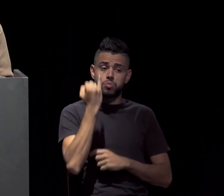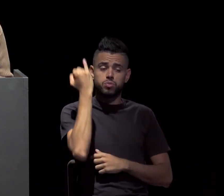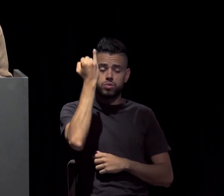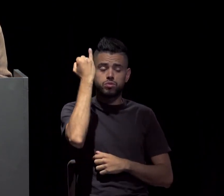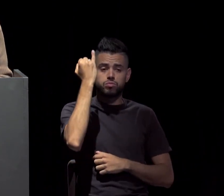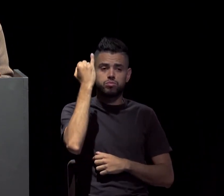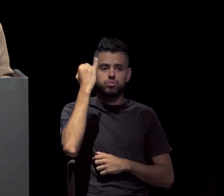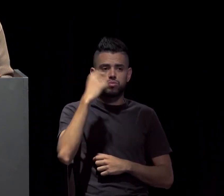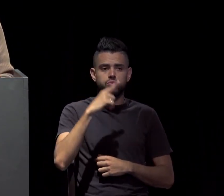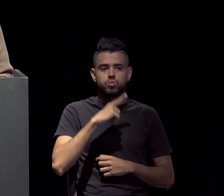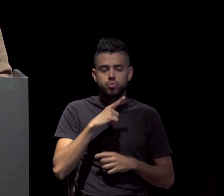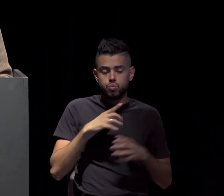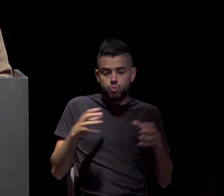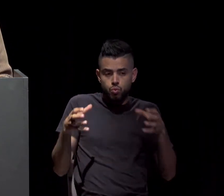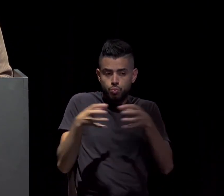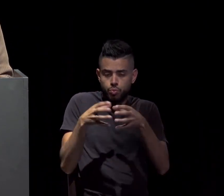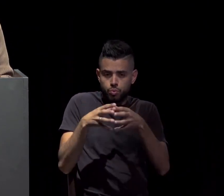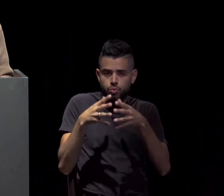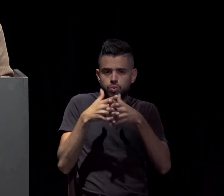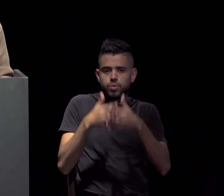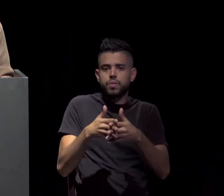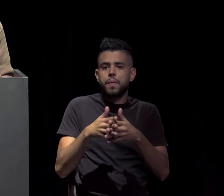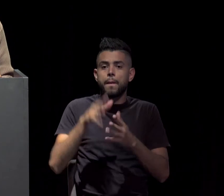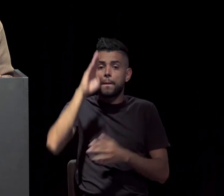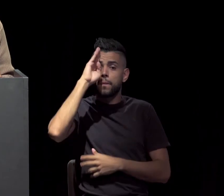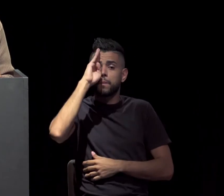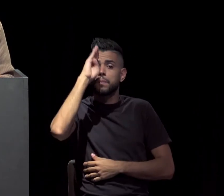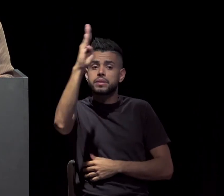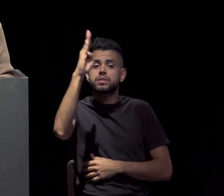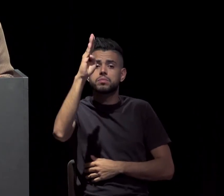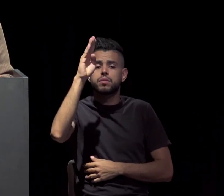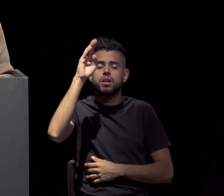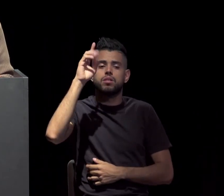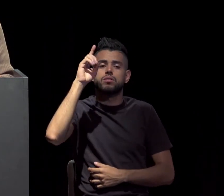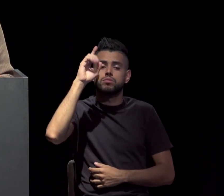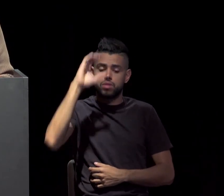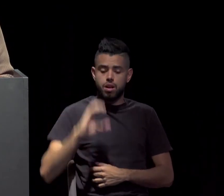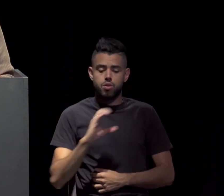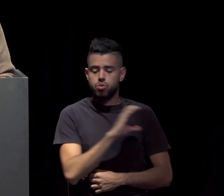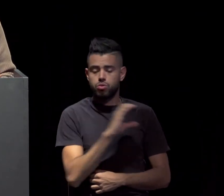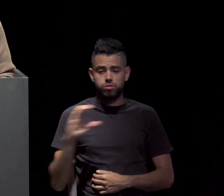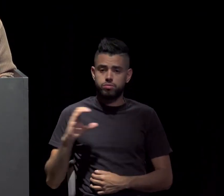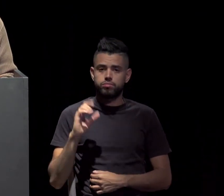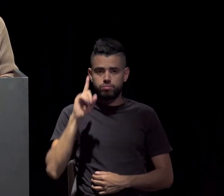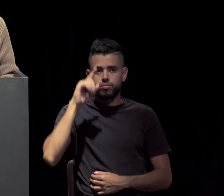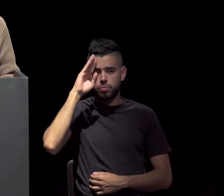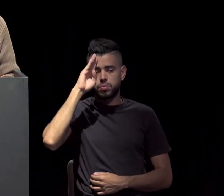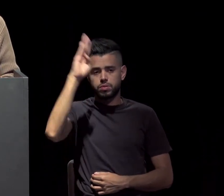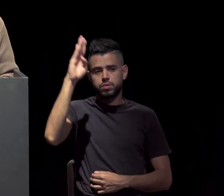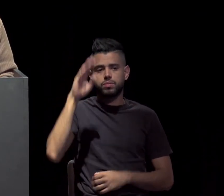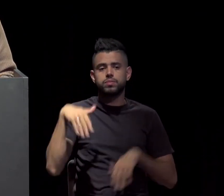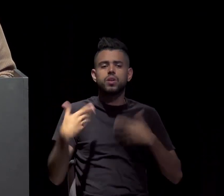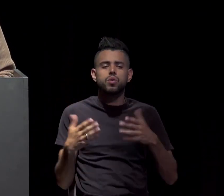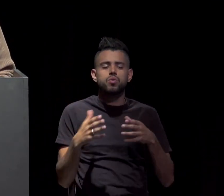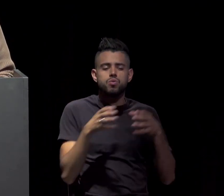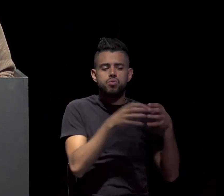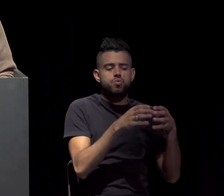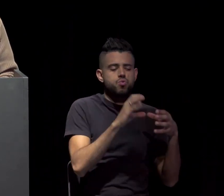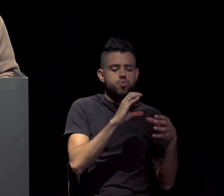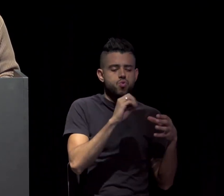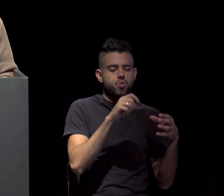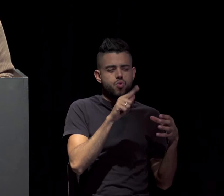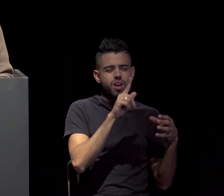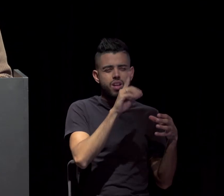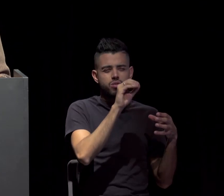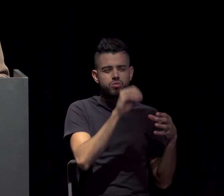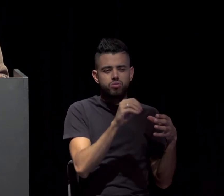tinha como grande moldura o catolicismo oficial. Então, o Congado não é um elemento isolado, ele não é um folguedo, ele